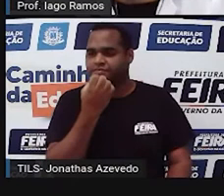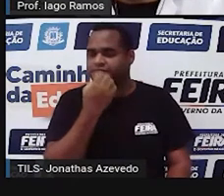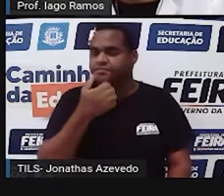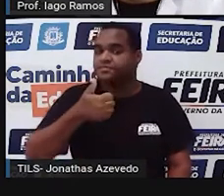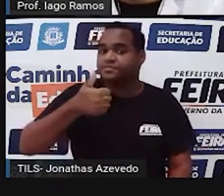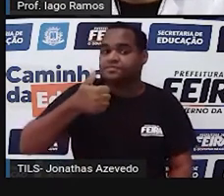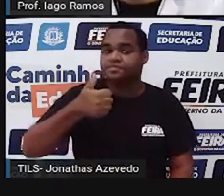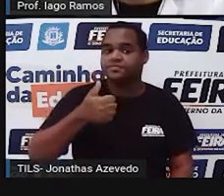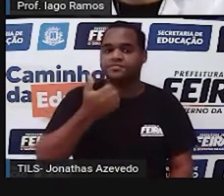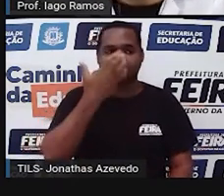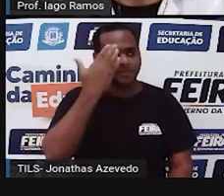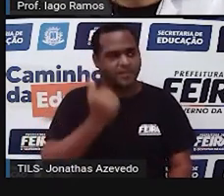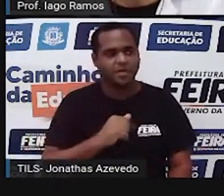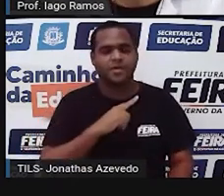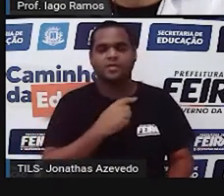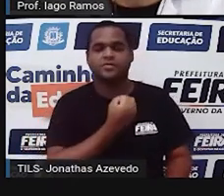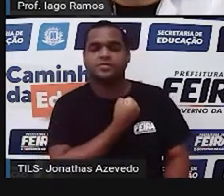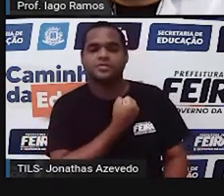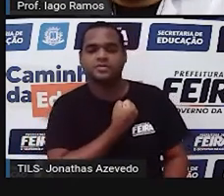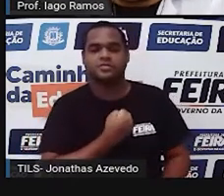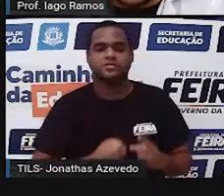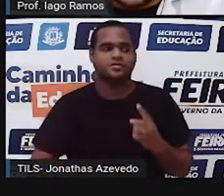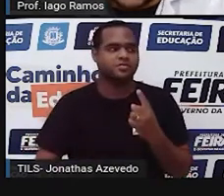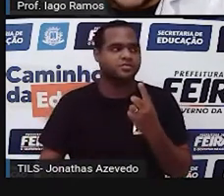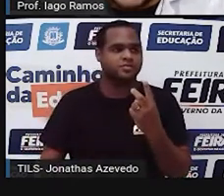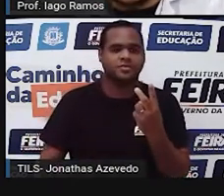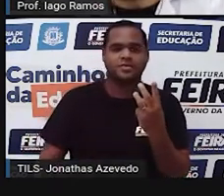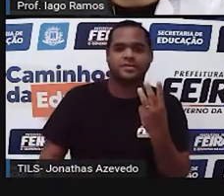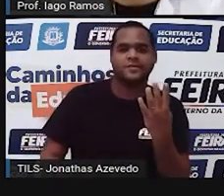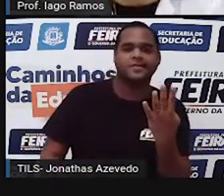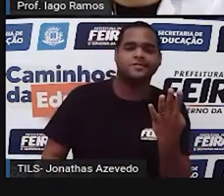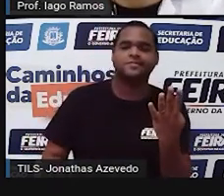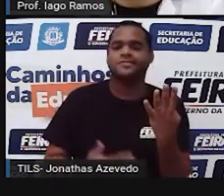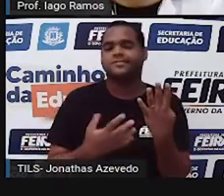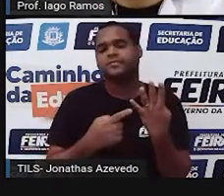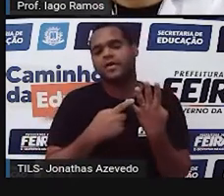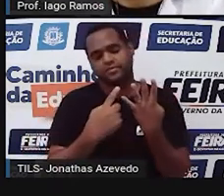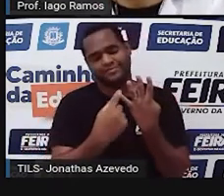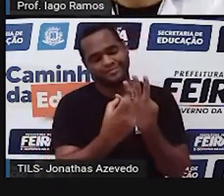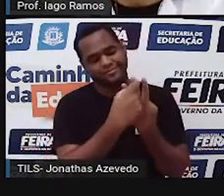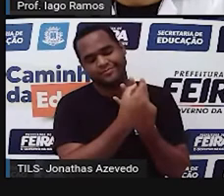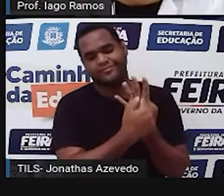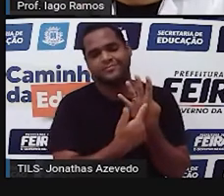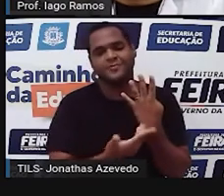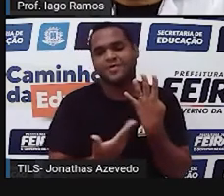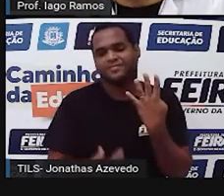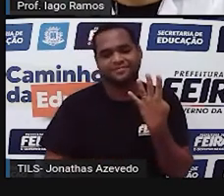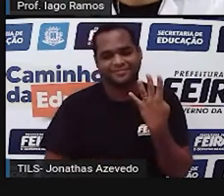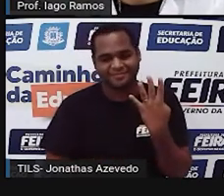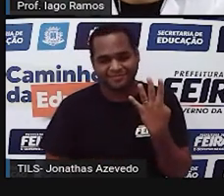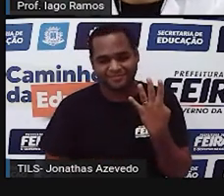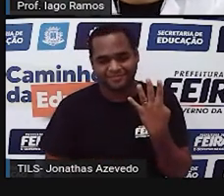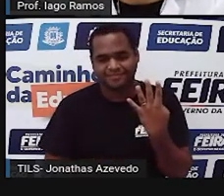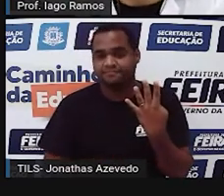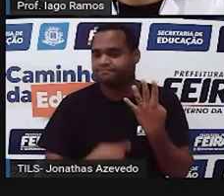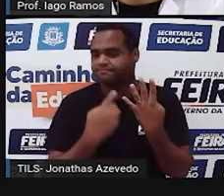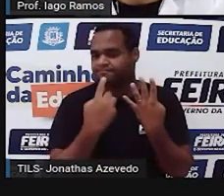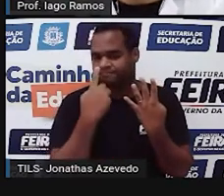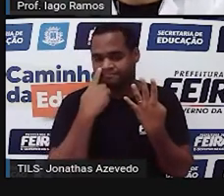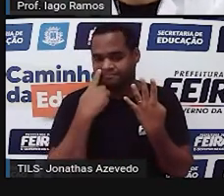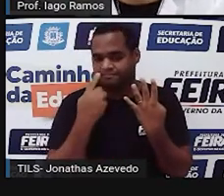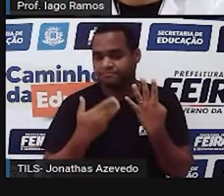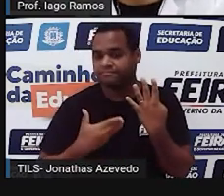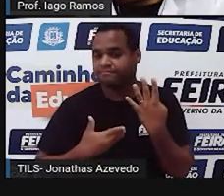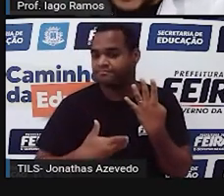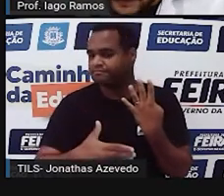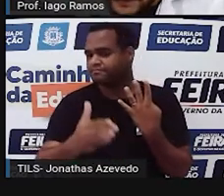já sabe ali Qual é o seu número tá prontinha então agora né vem